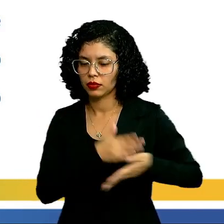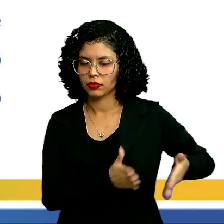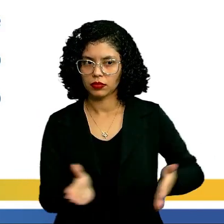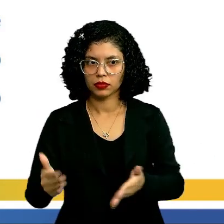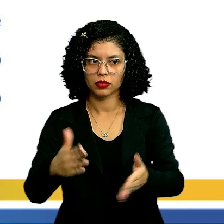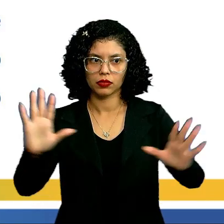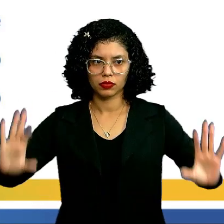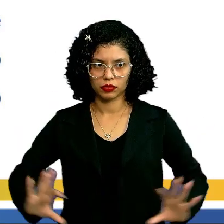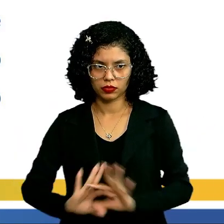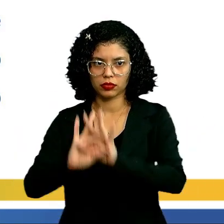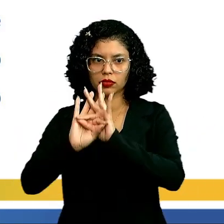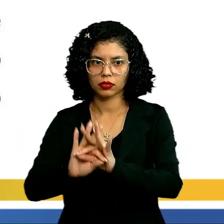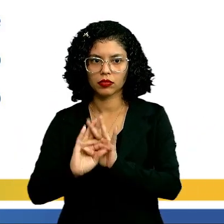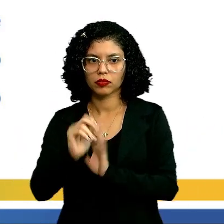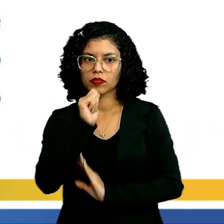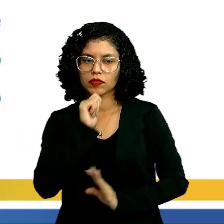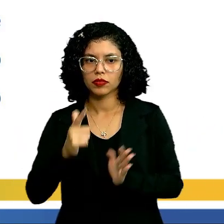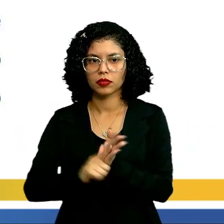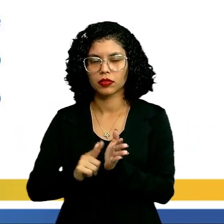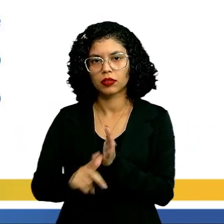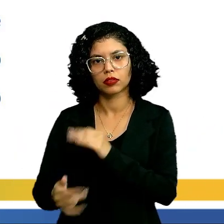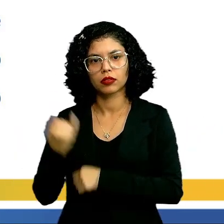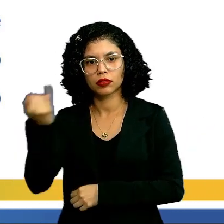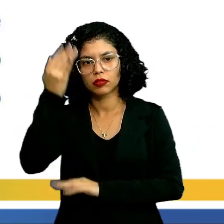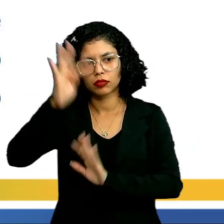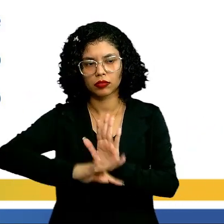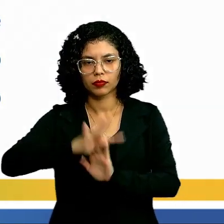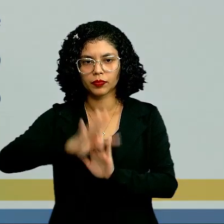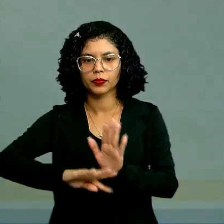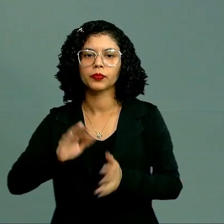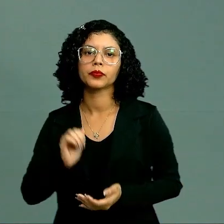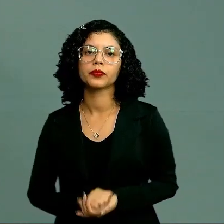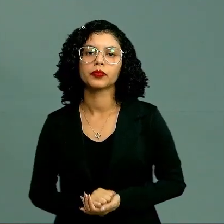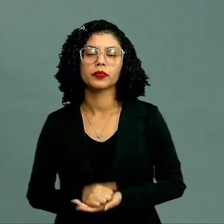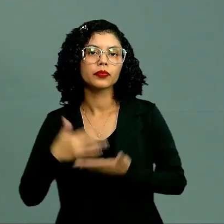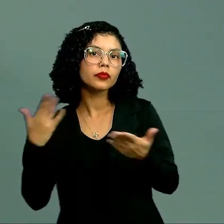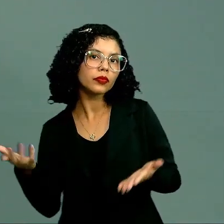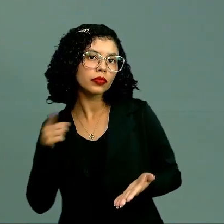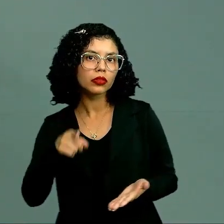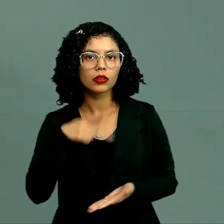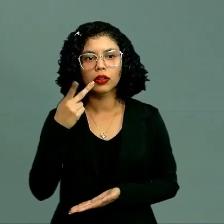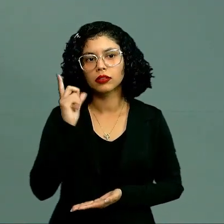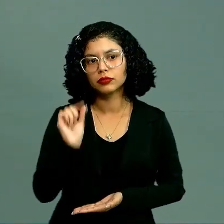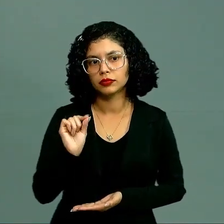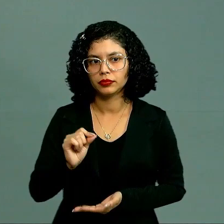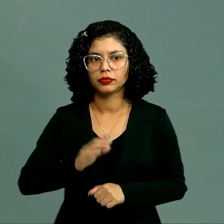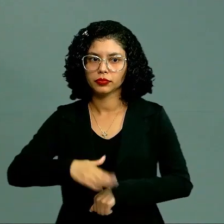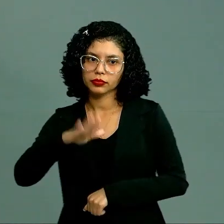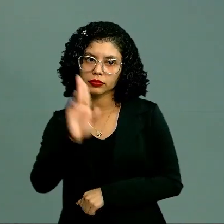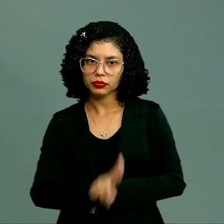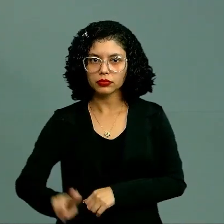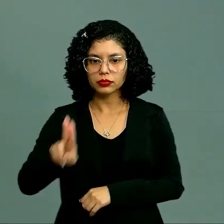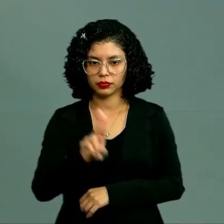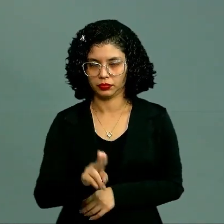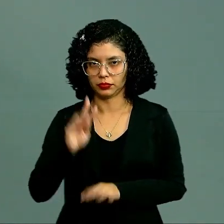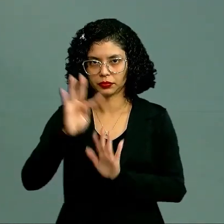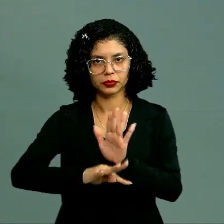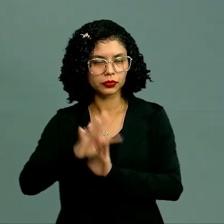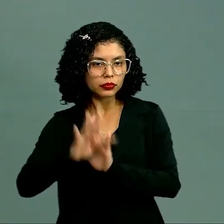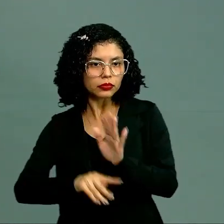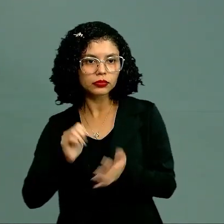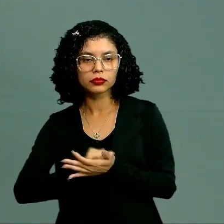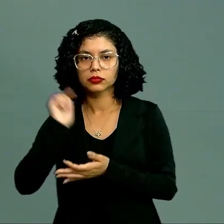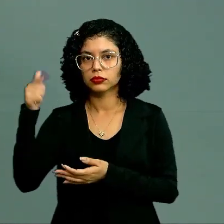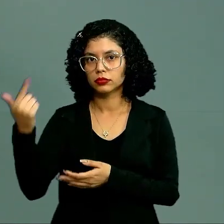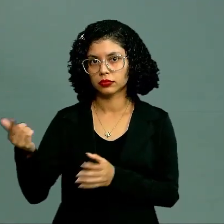Os conectivos desempenham um papel muito importante no texto. Esse eu diria que é o que vocês mais utilizam nos textos, que